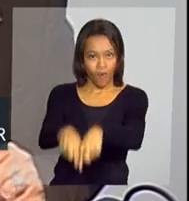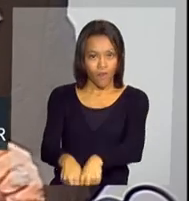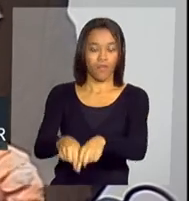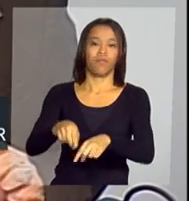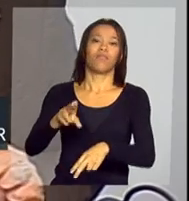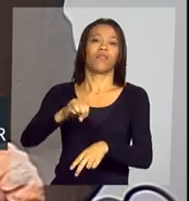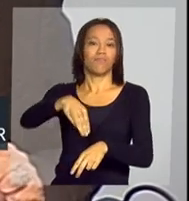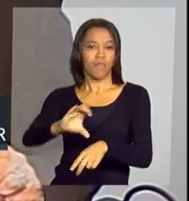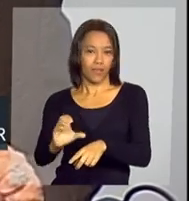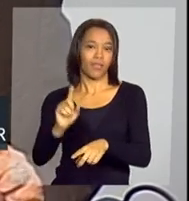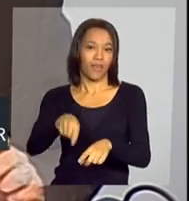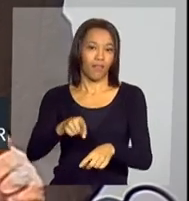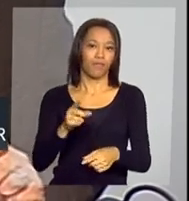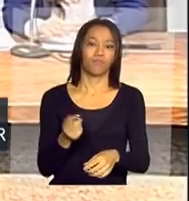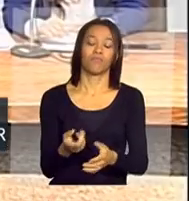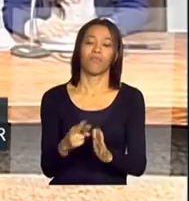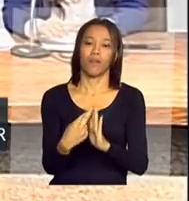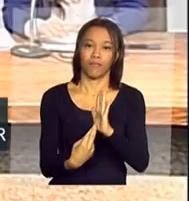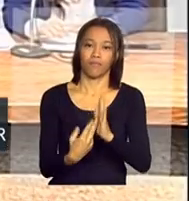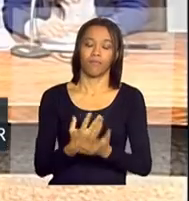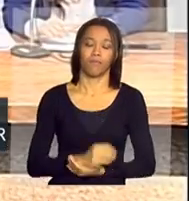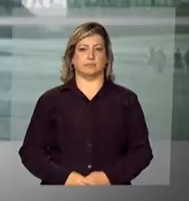que ele tem para fechar seus reclamações